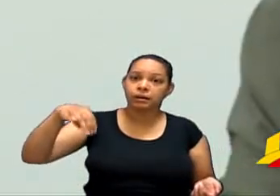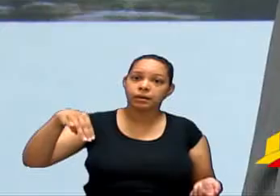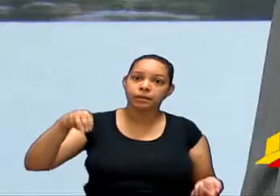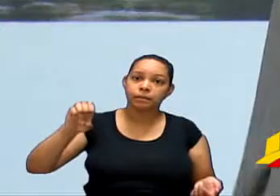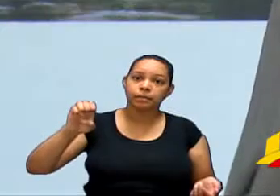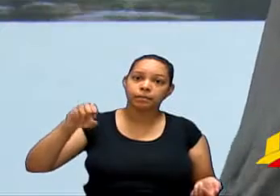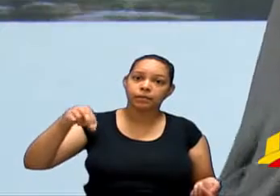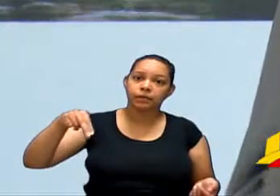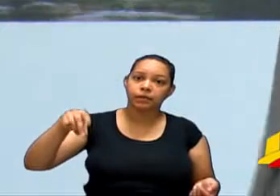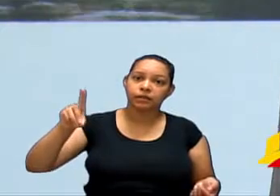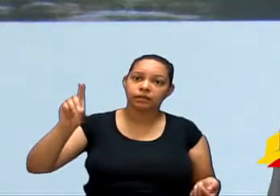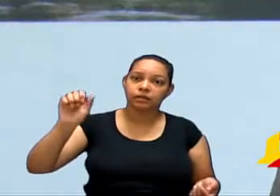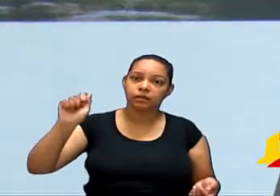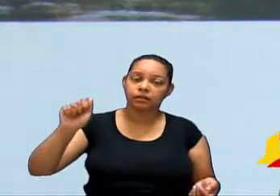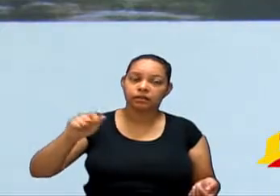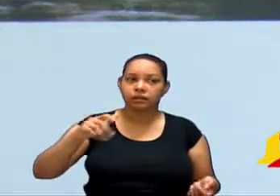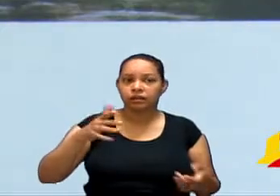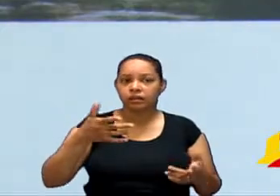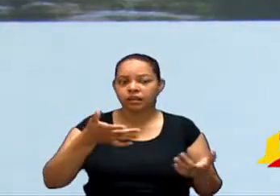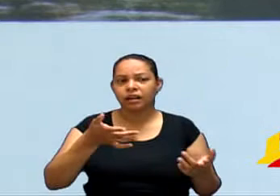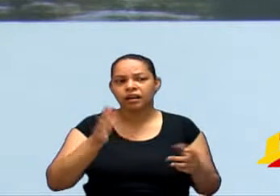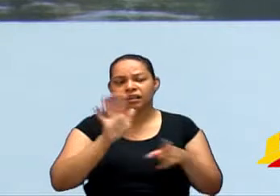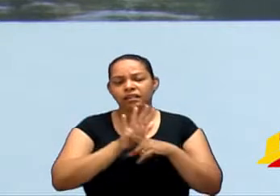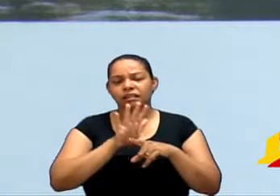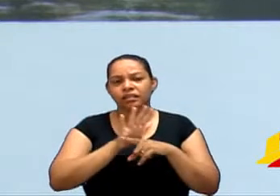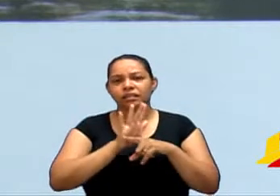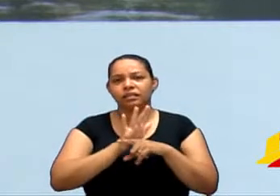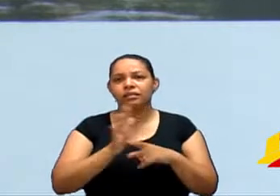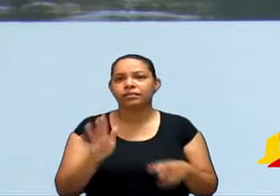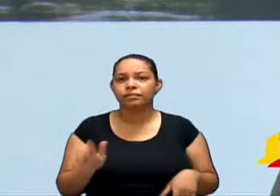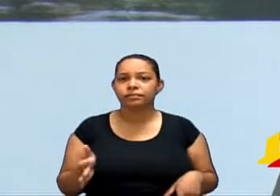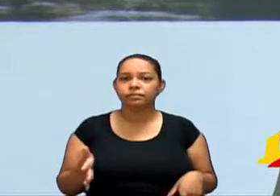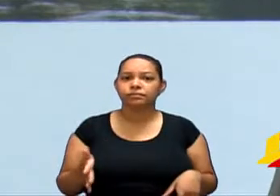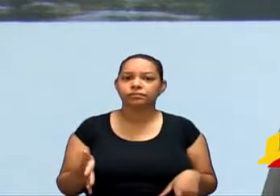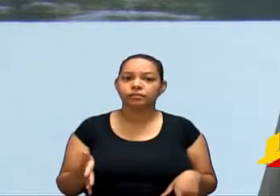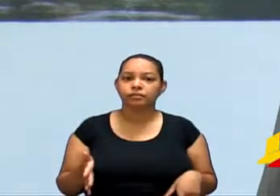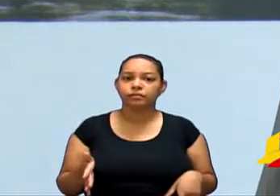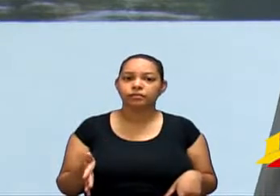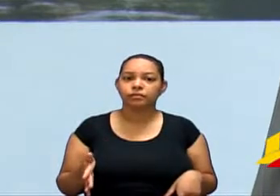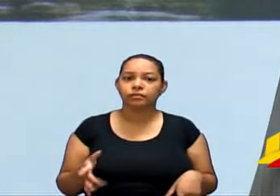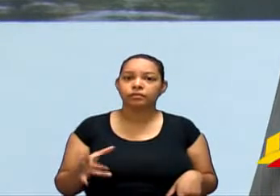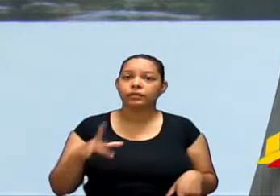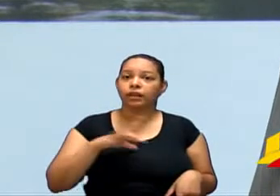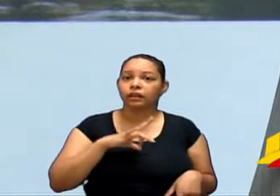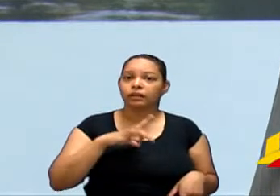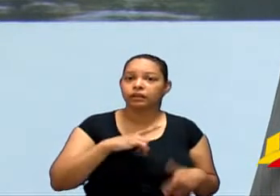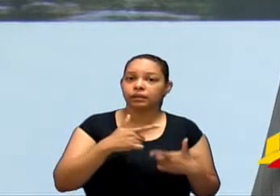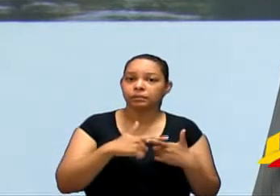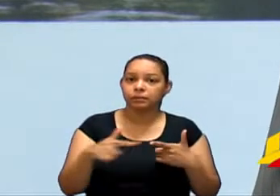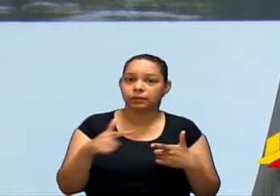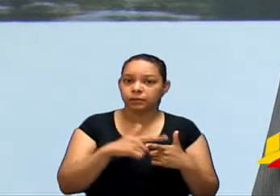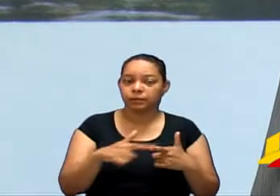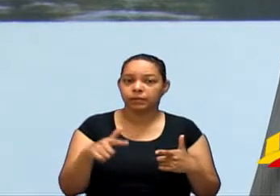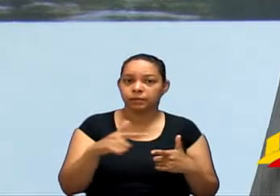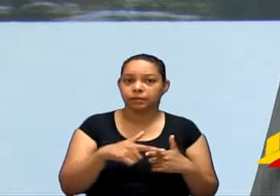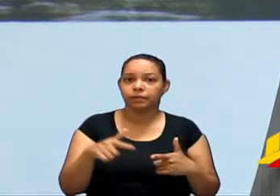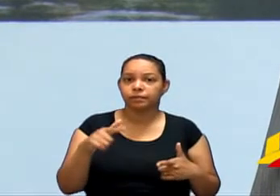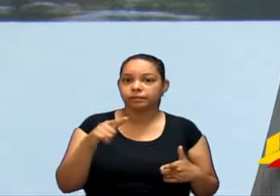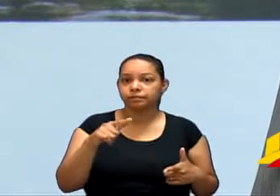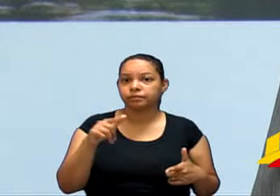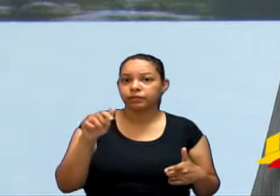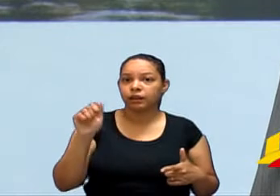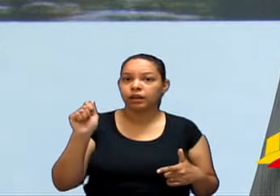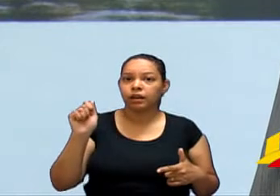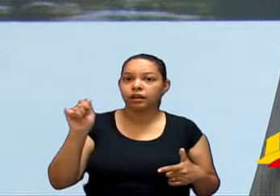195.000 para emendas não é dificuldade mas a gente tem o problema do ajuizamento que eu não entendo porque a SAJ